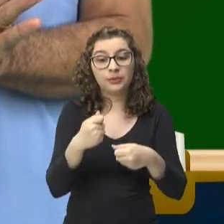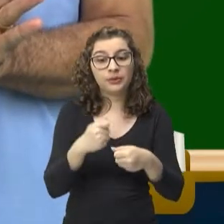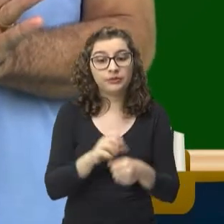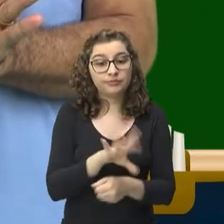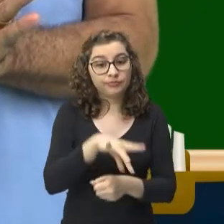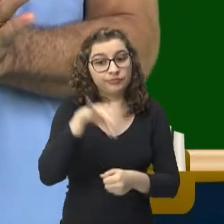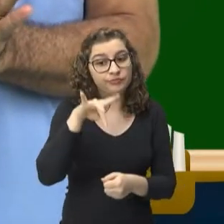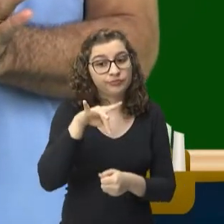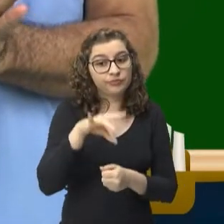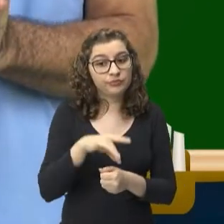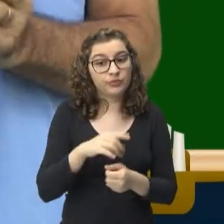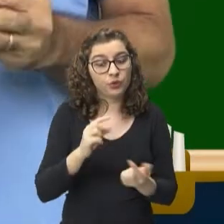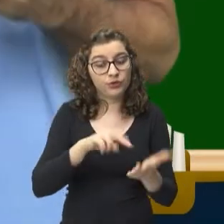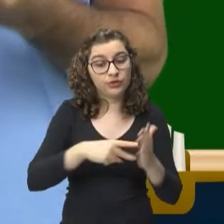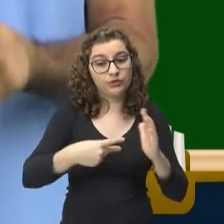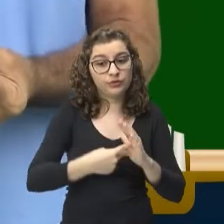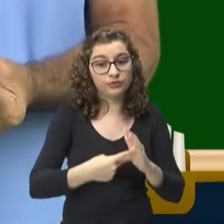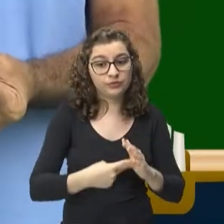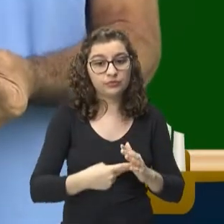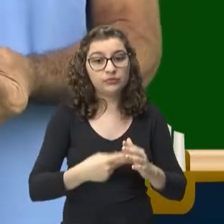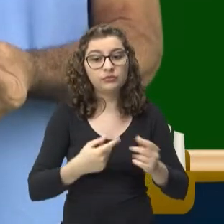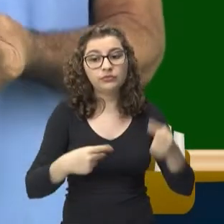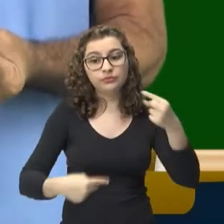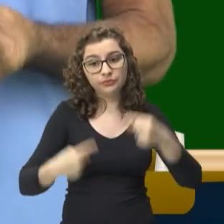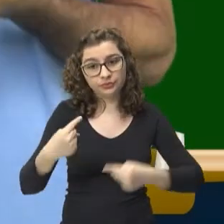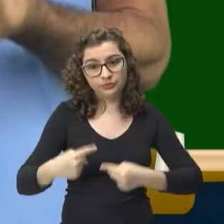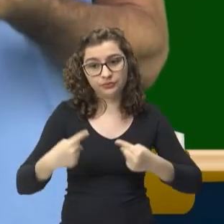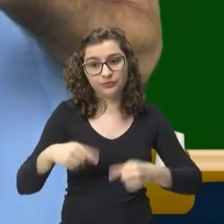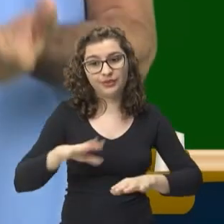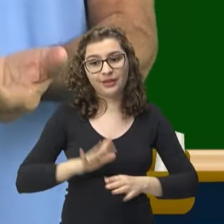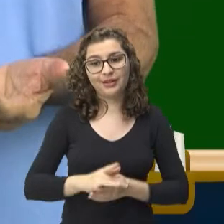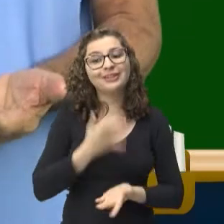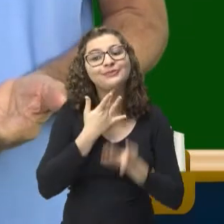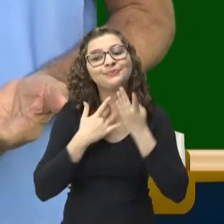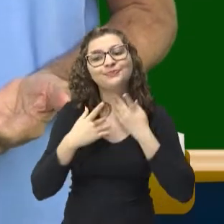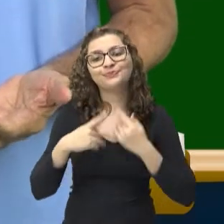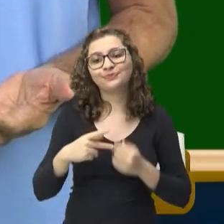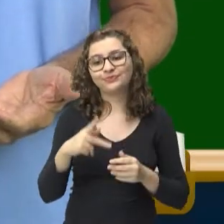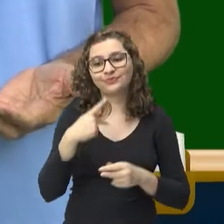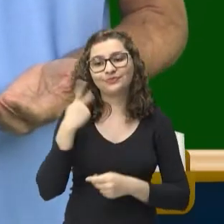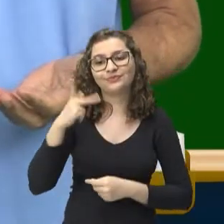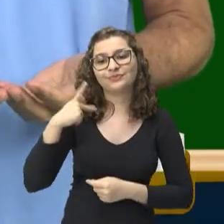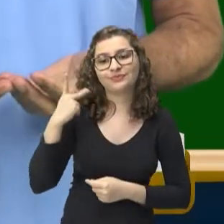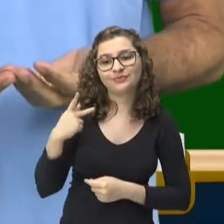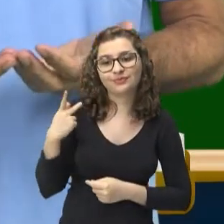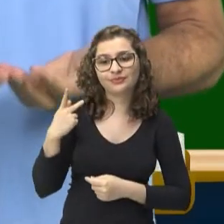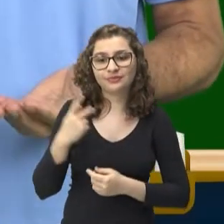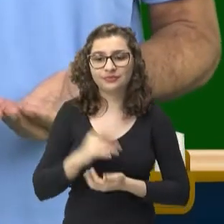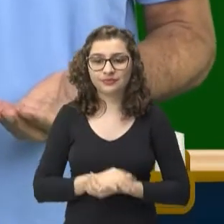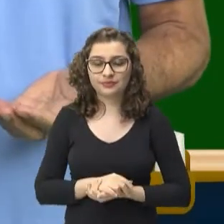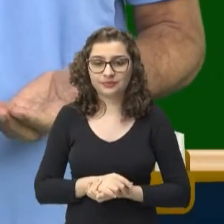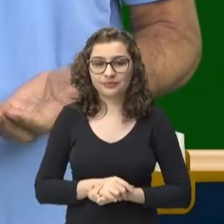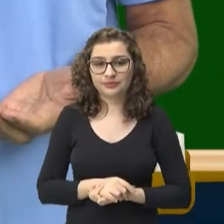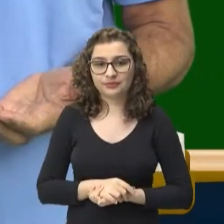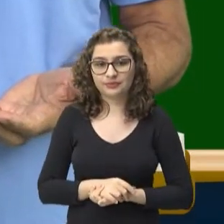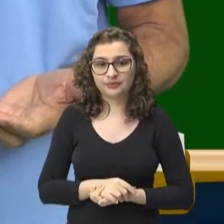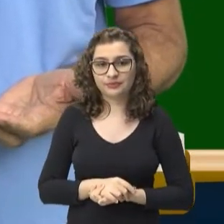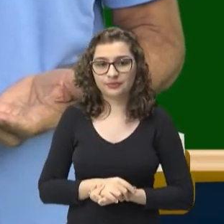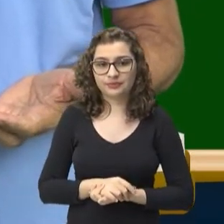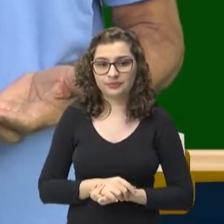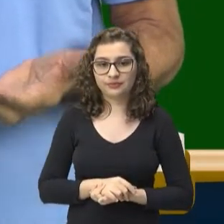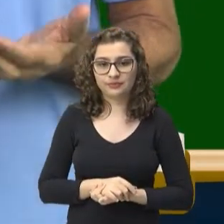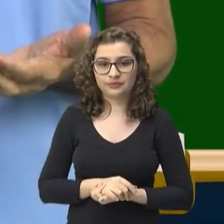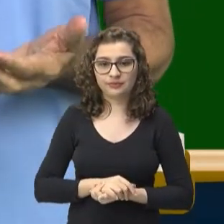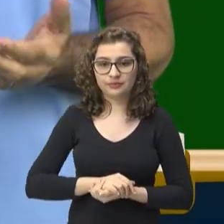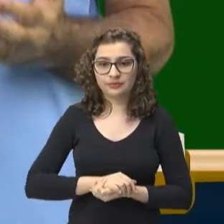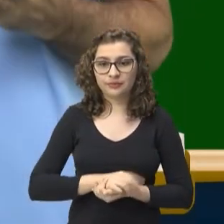político, né? Ela é uma decisão política, depende da vontade política do governante de criar a política,